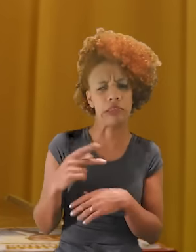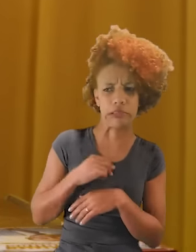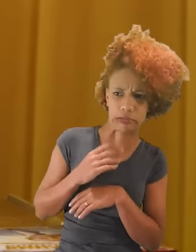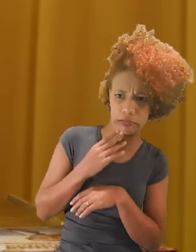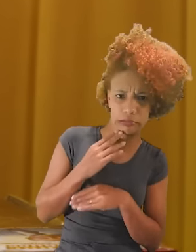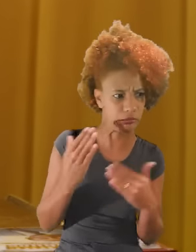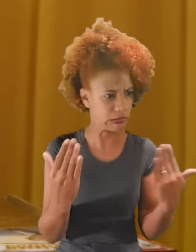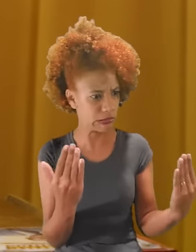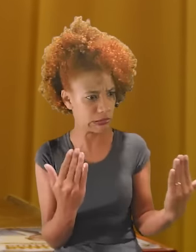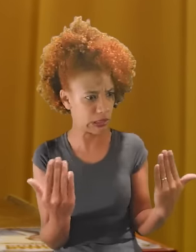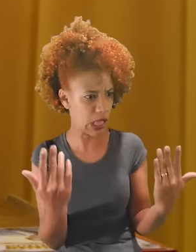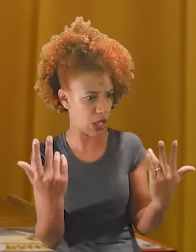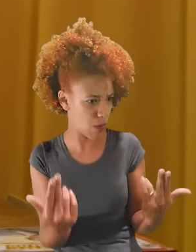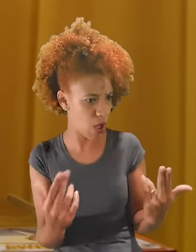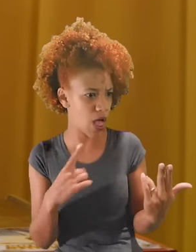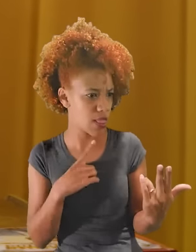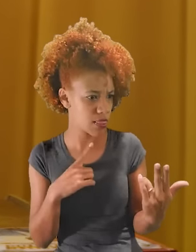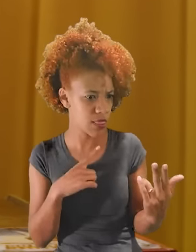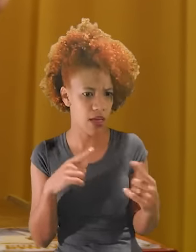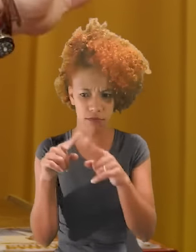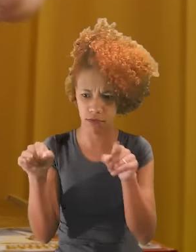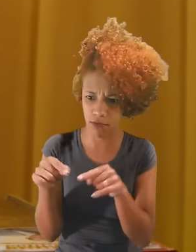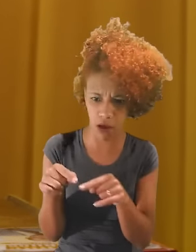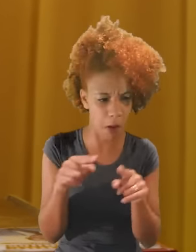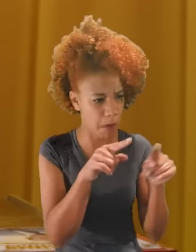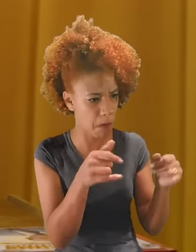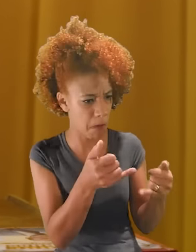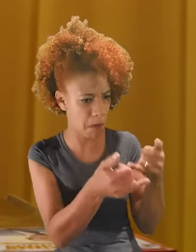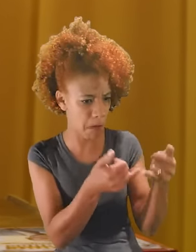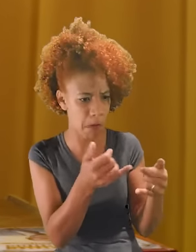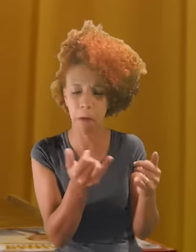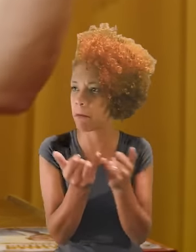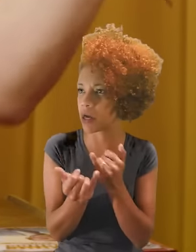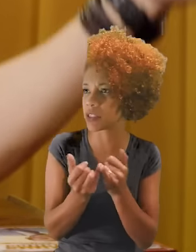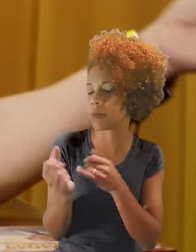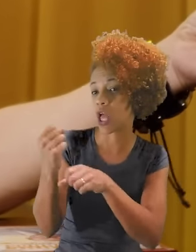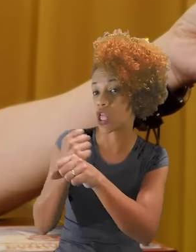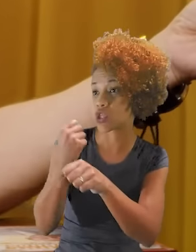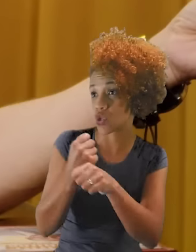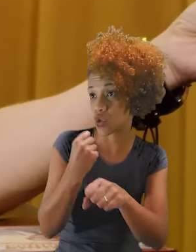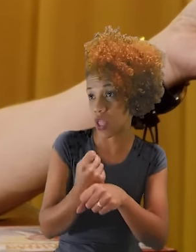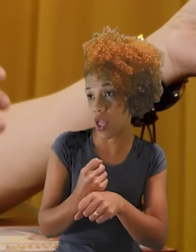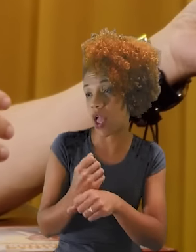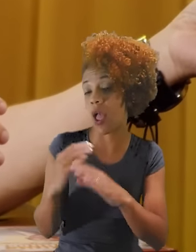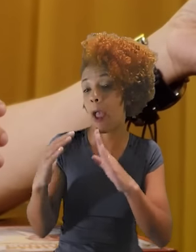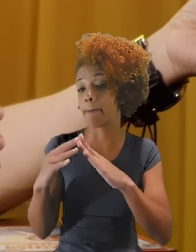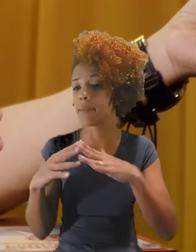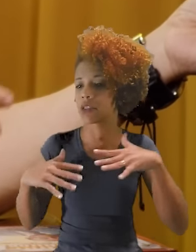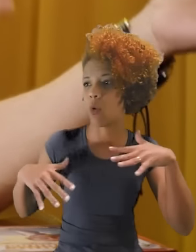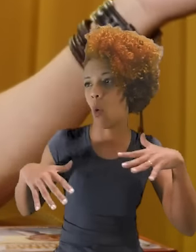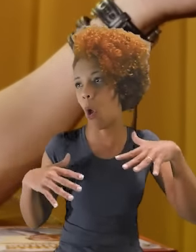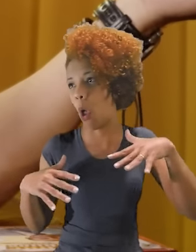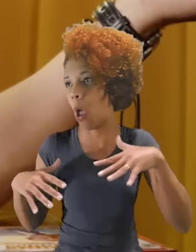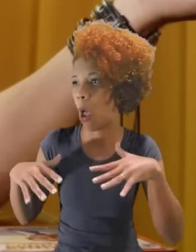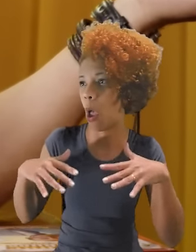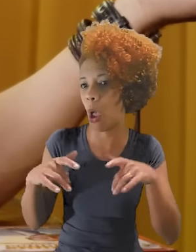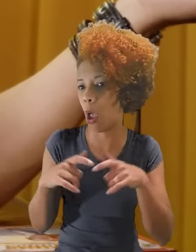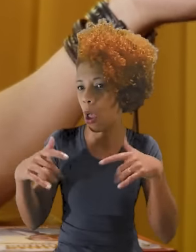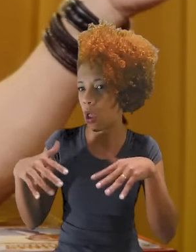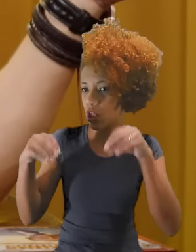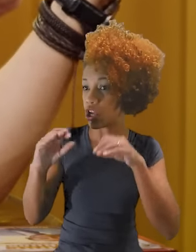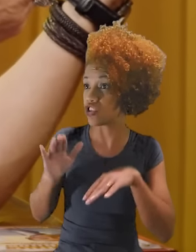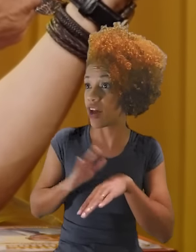ver e fala assim, cara, é igual. Tem a Main Street, as atrações são parecidas, tanto que quando eles construíram a Mansão Assombrada